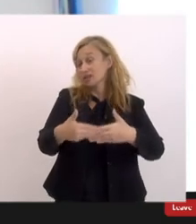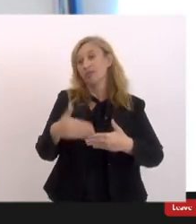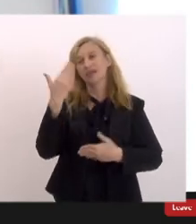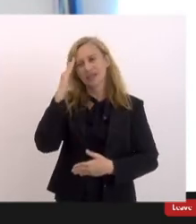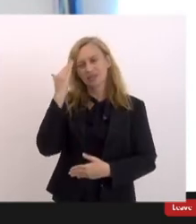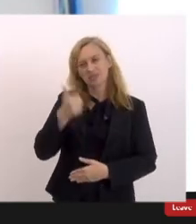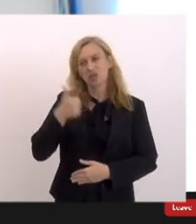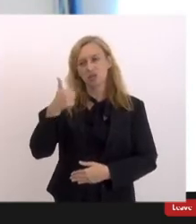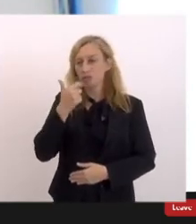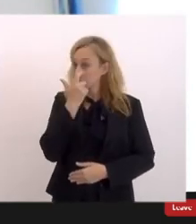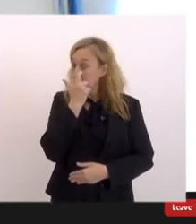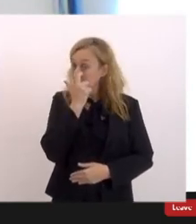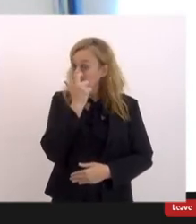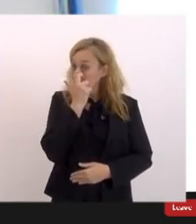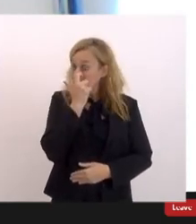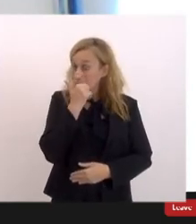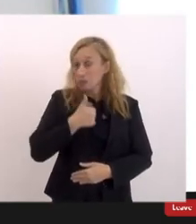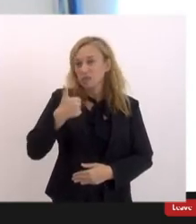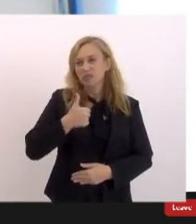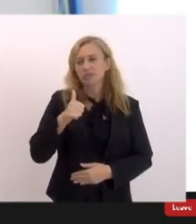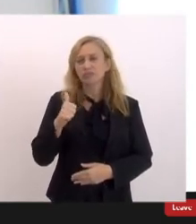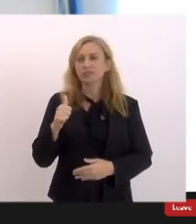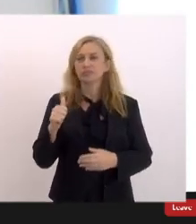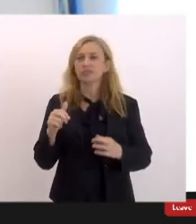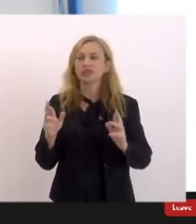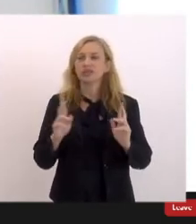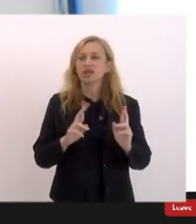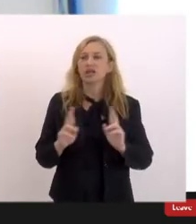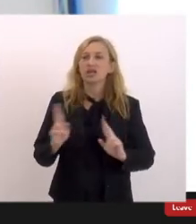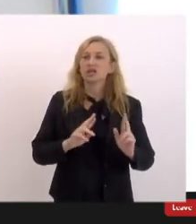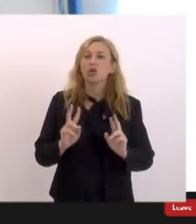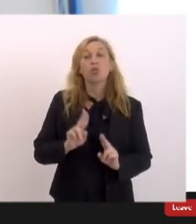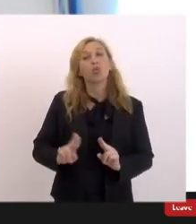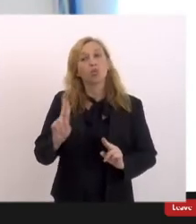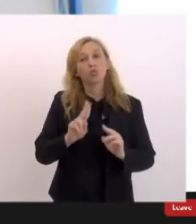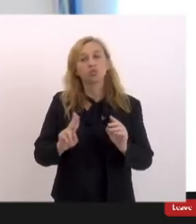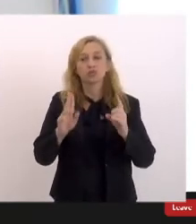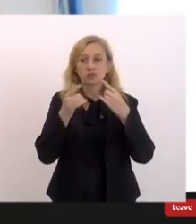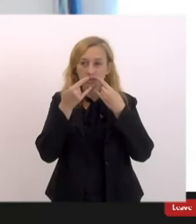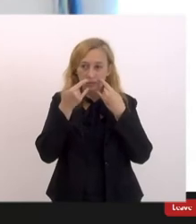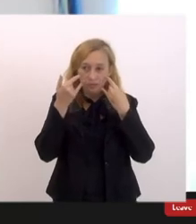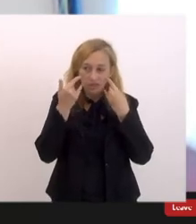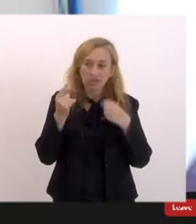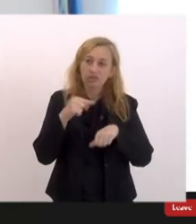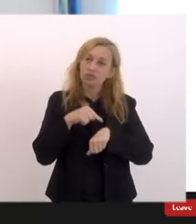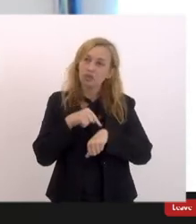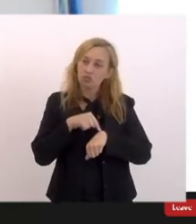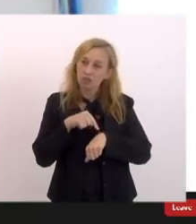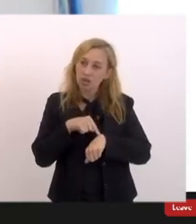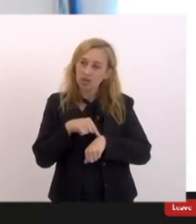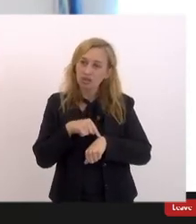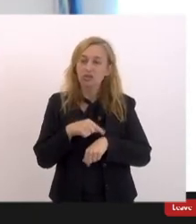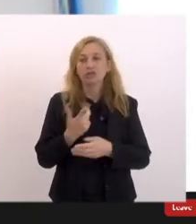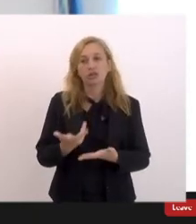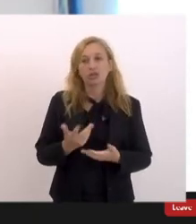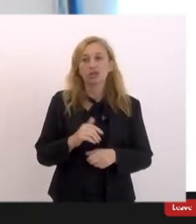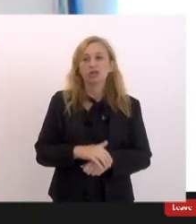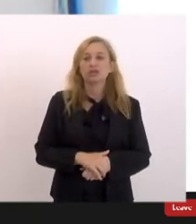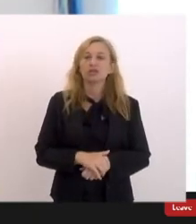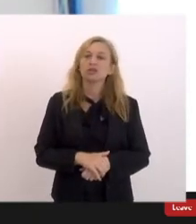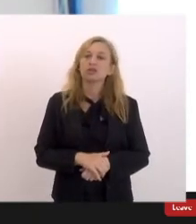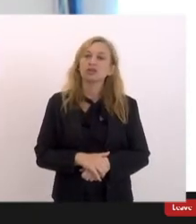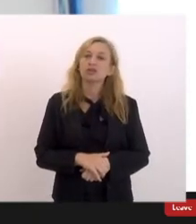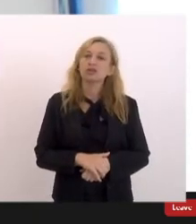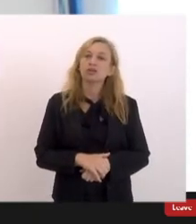né? Primeiro, com relação às máscaras, especialmente nesse momento onde, embora as curvas sejam descendentes,